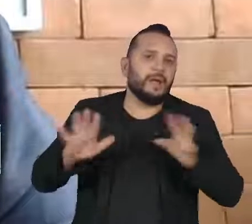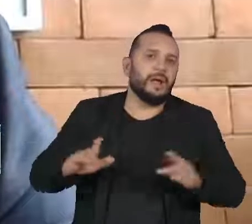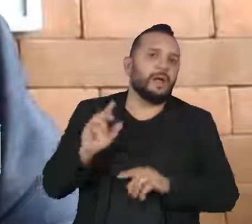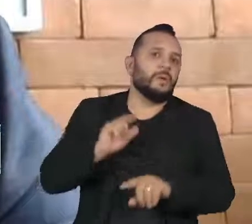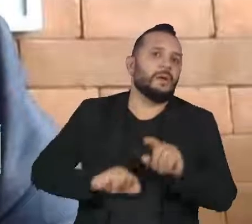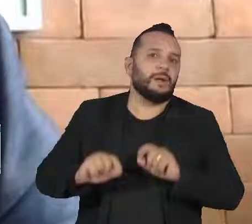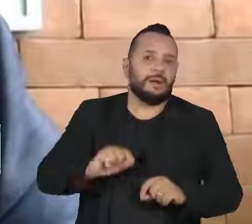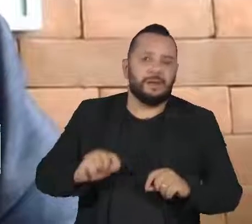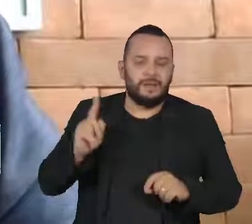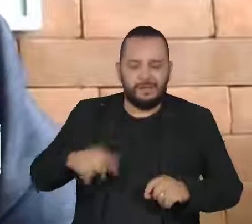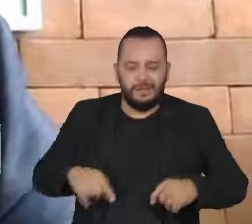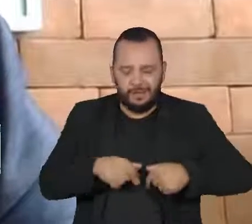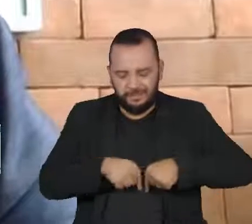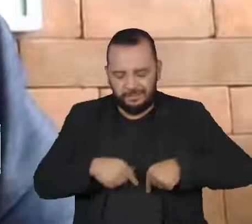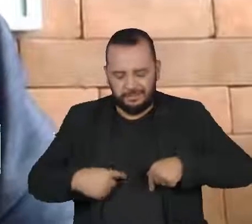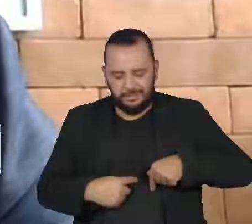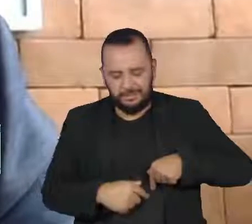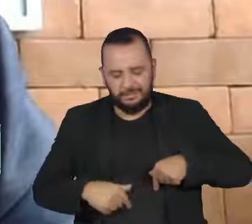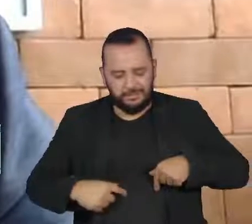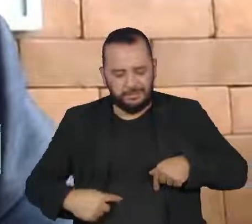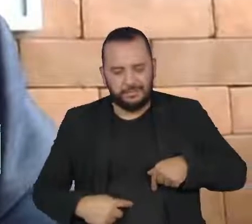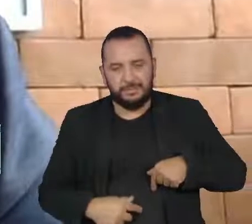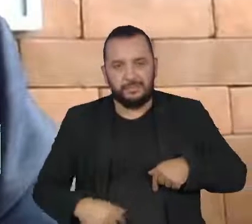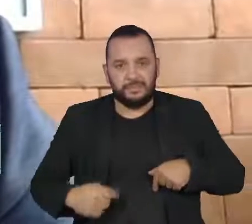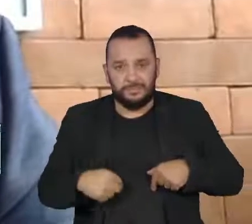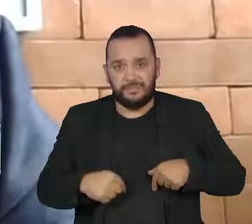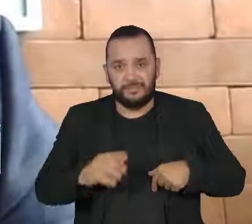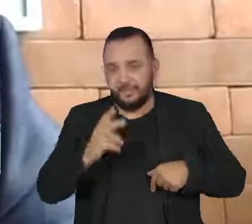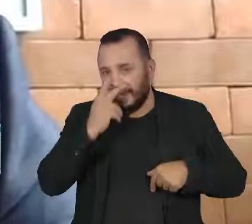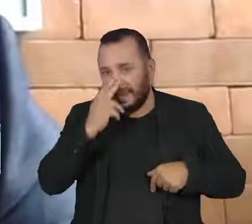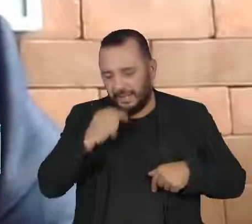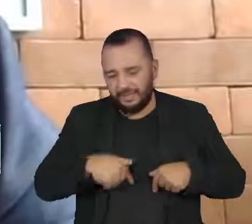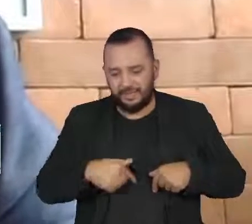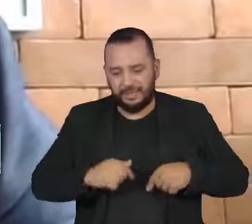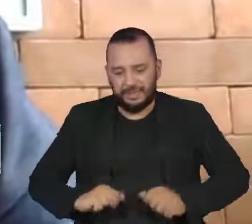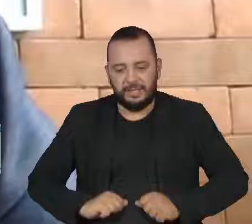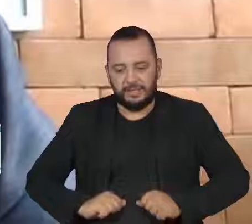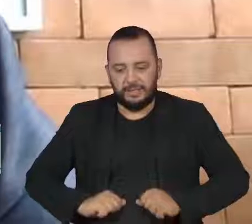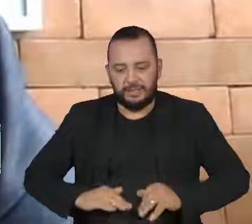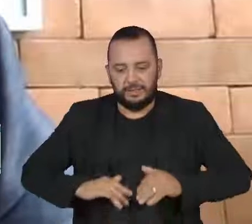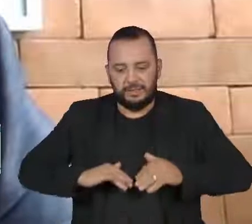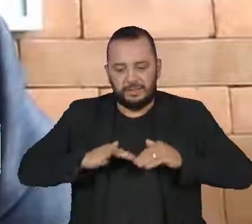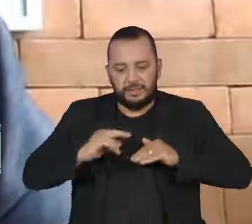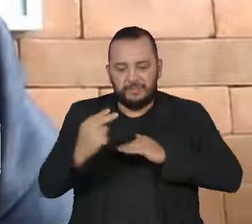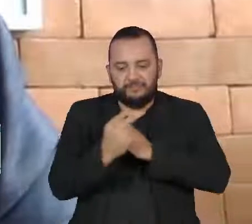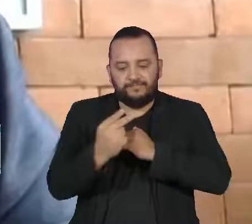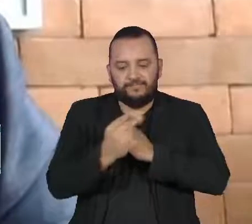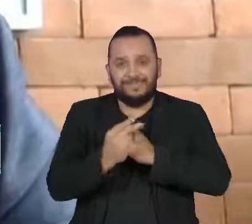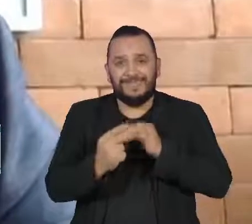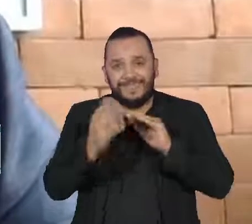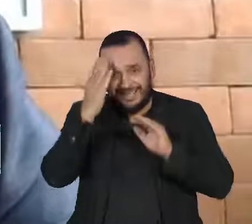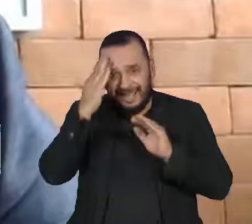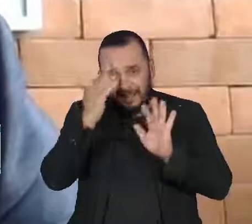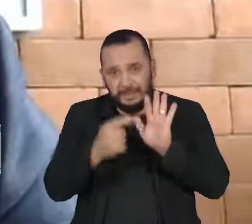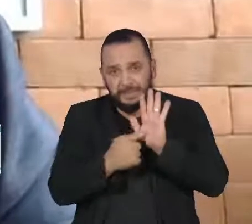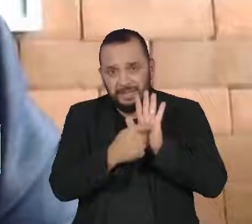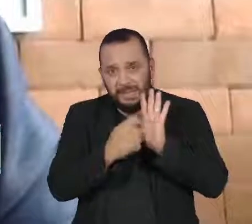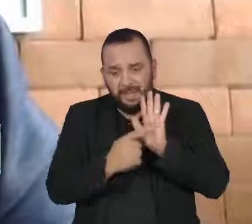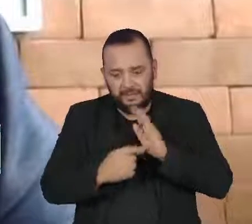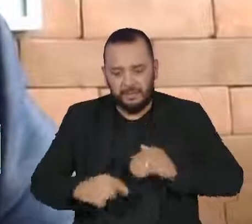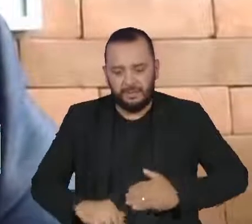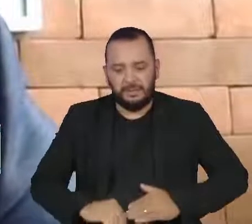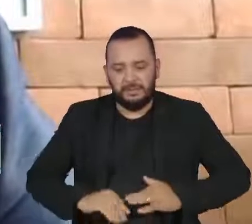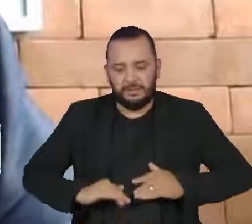uma desorganização no nosso mecanismo de defesa e as células que deveriam nos defender passam a